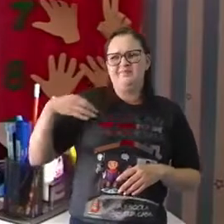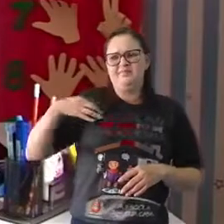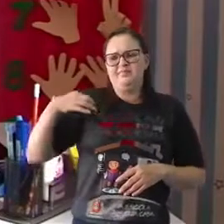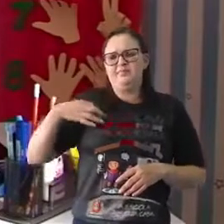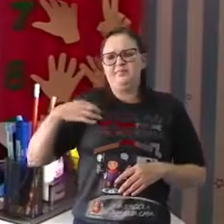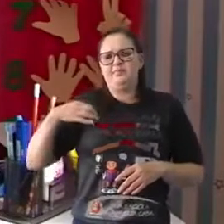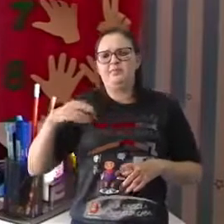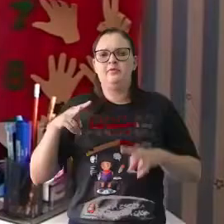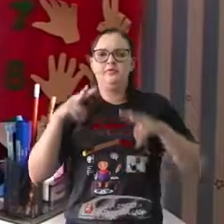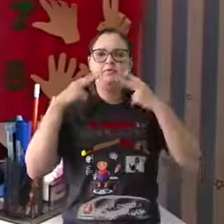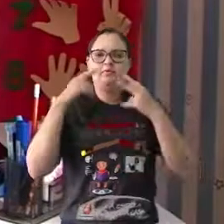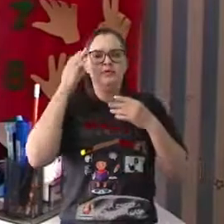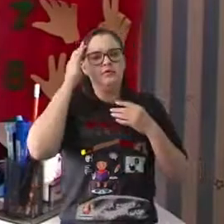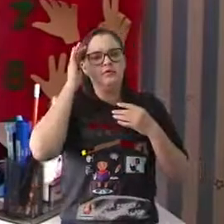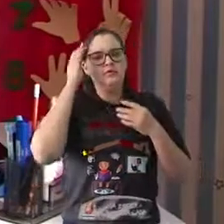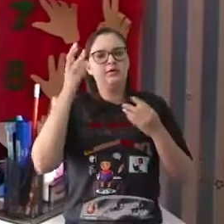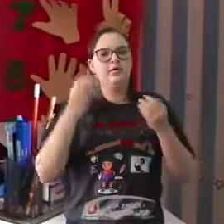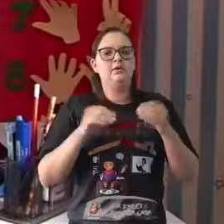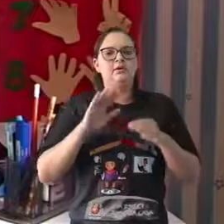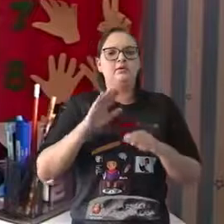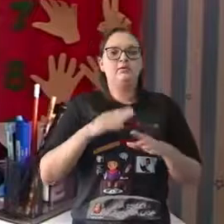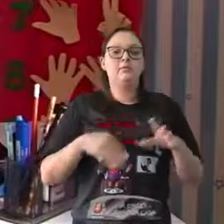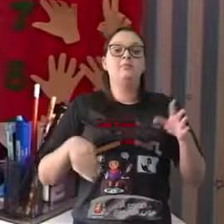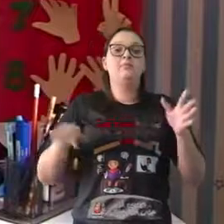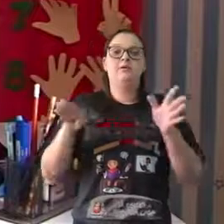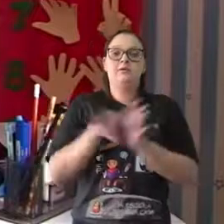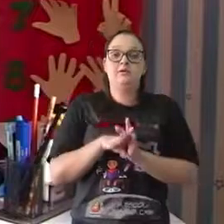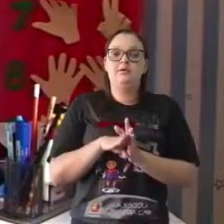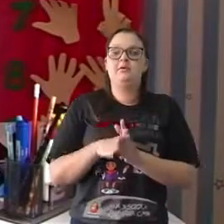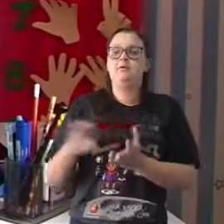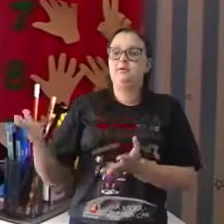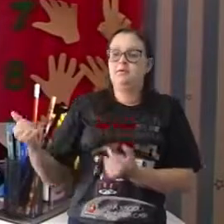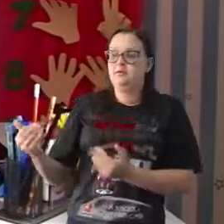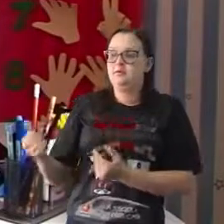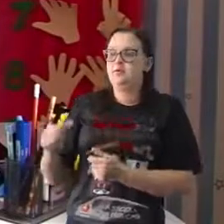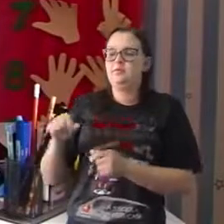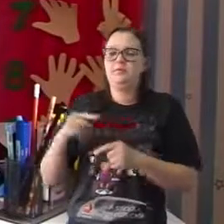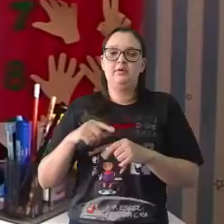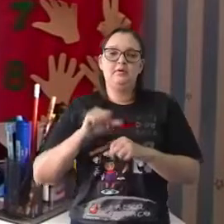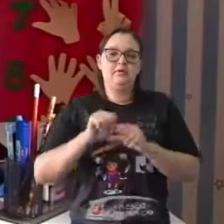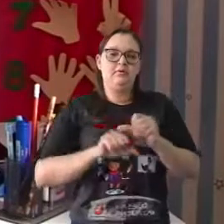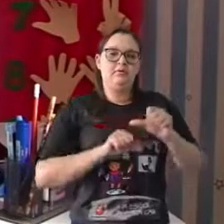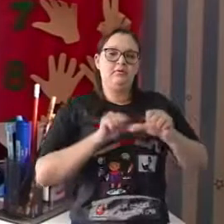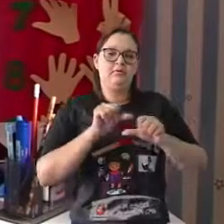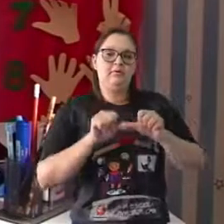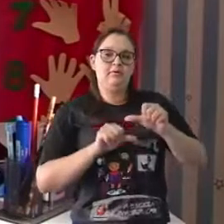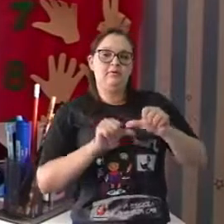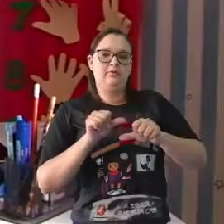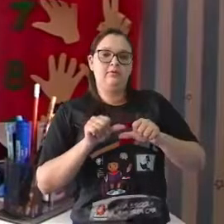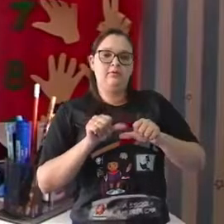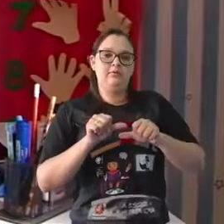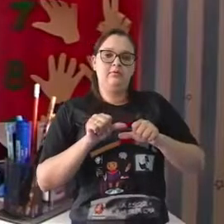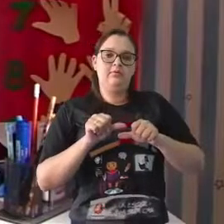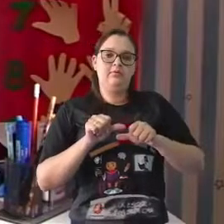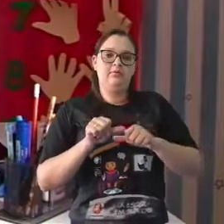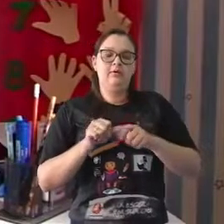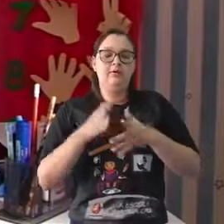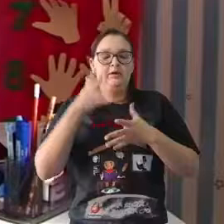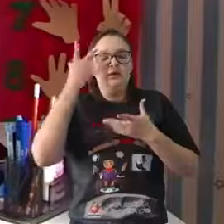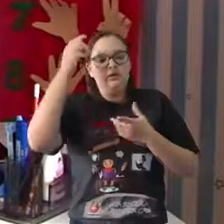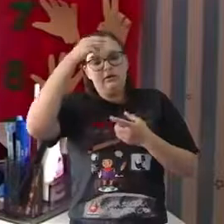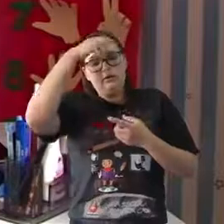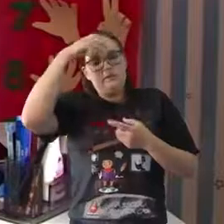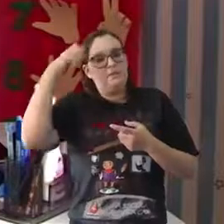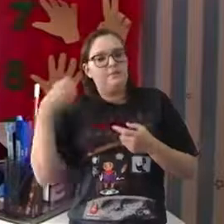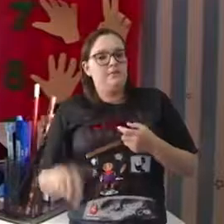na puberdade, ou ele, porque a produção de hormônios está fazendo com que essas glândulas liberem um excesso de suor, um